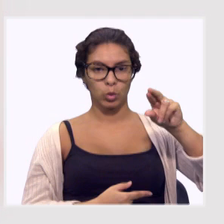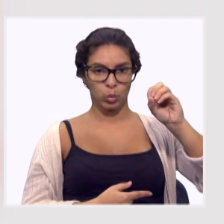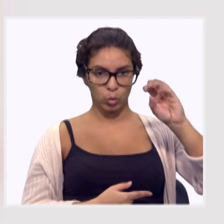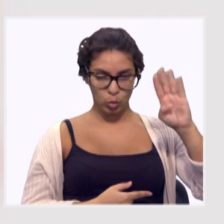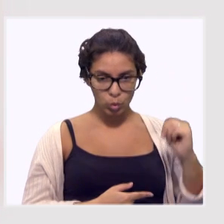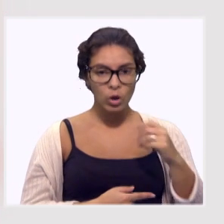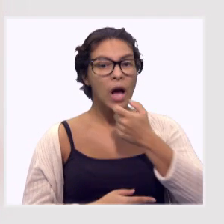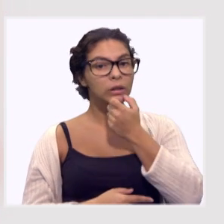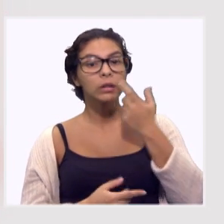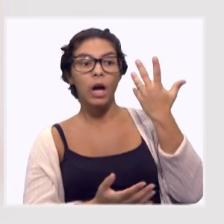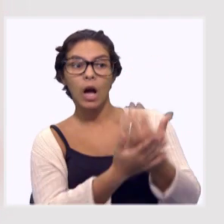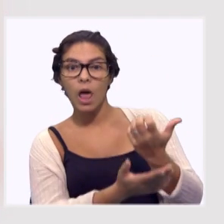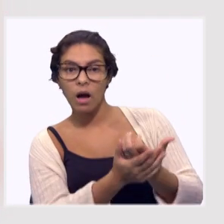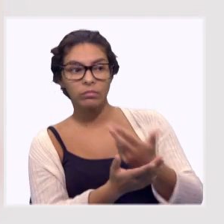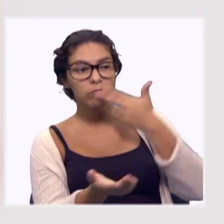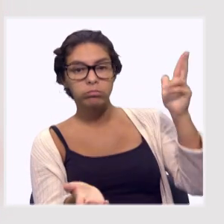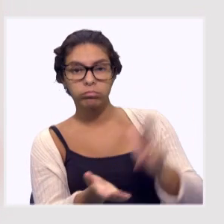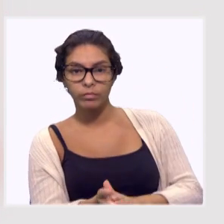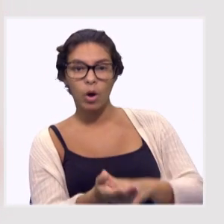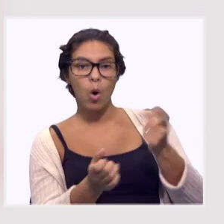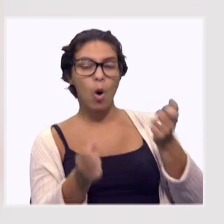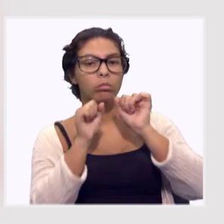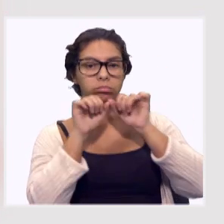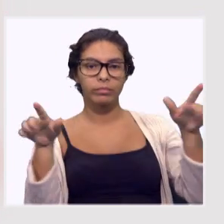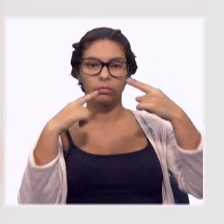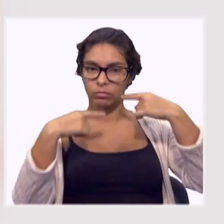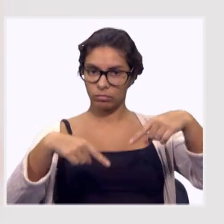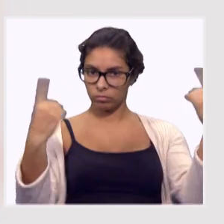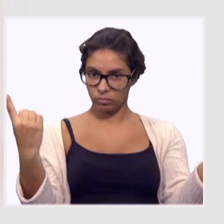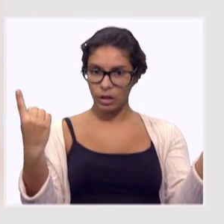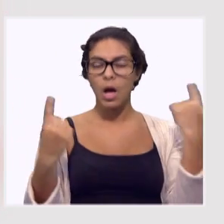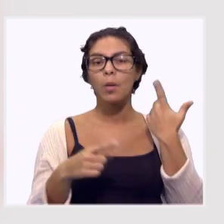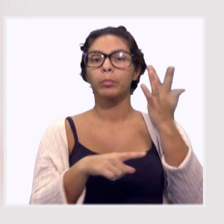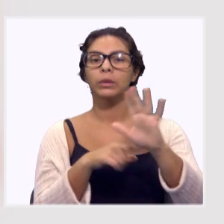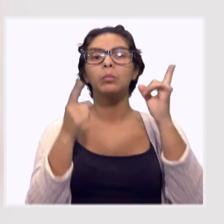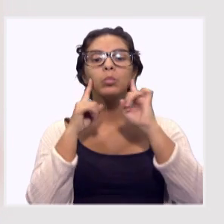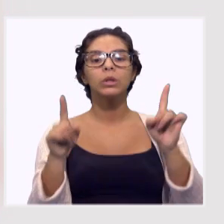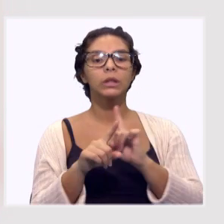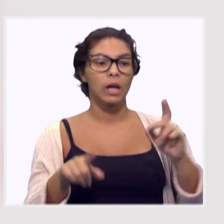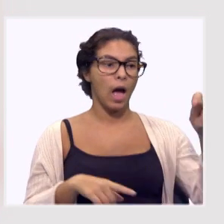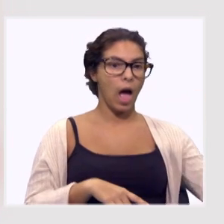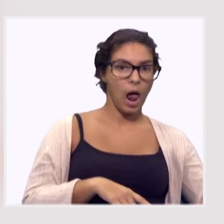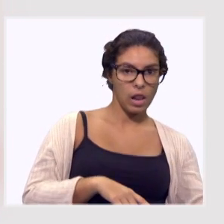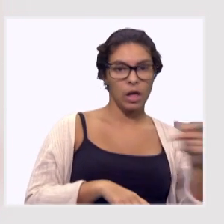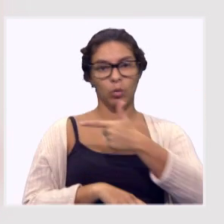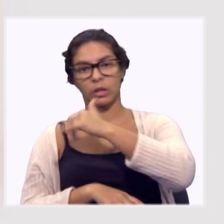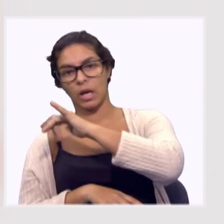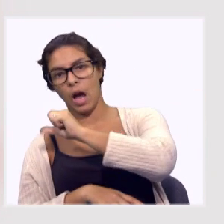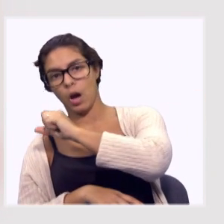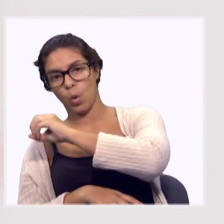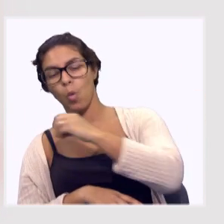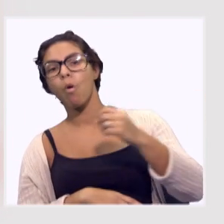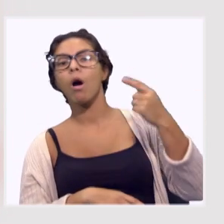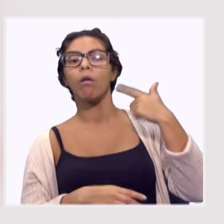partir da primeira vez em que a obra é gravada, executada ou emitida. No caso das músicas, como a da Ana e do Tiago,